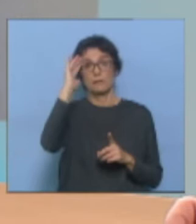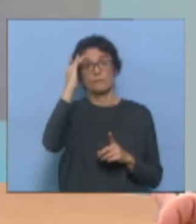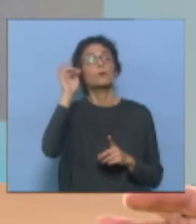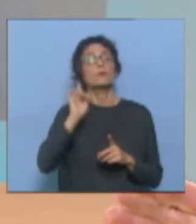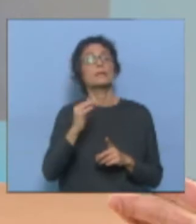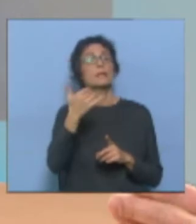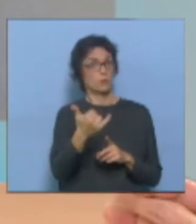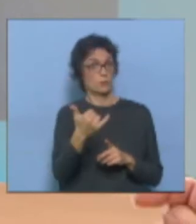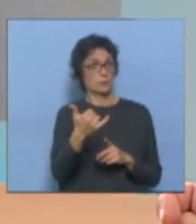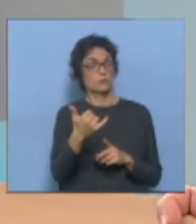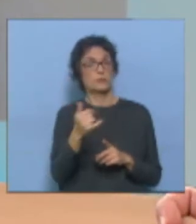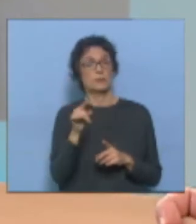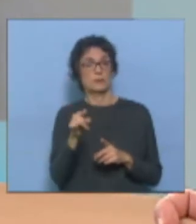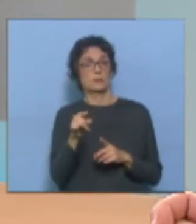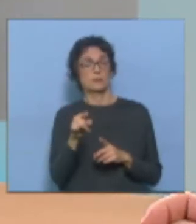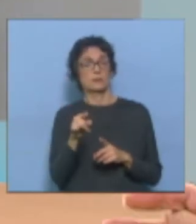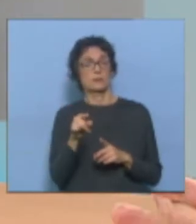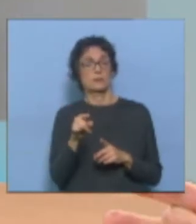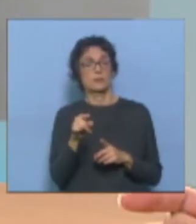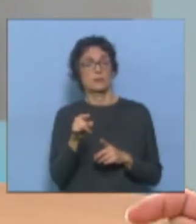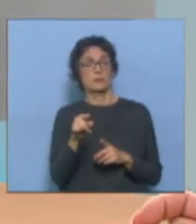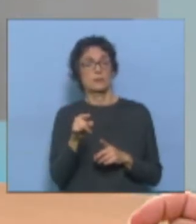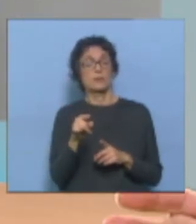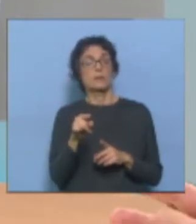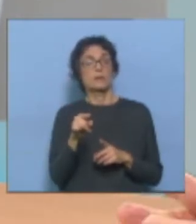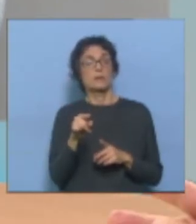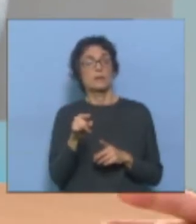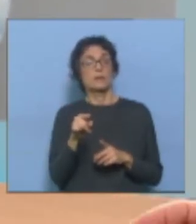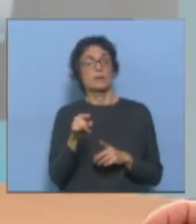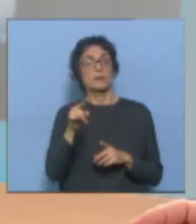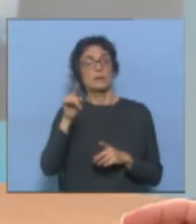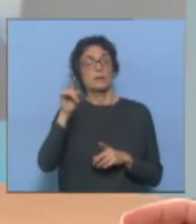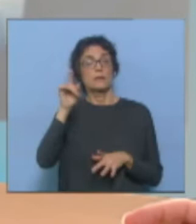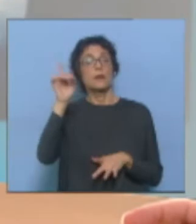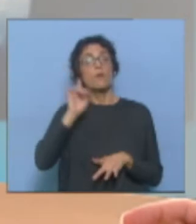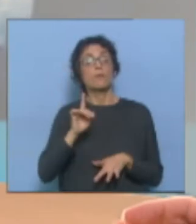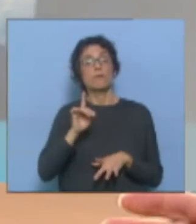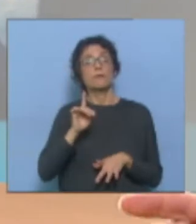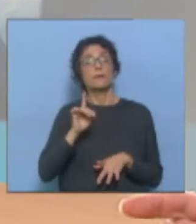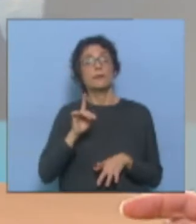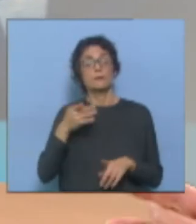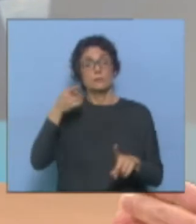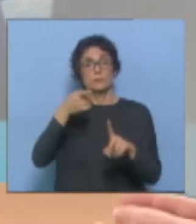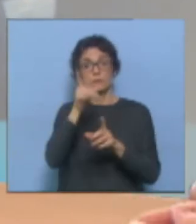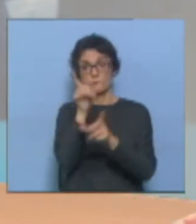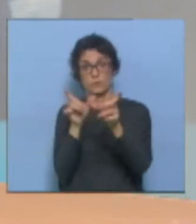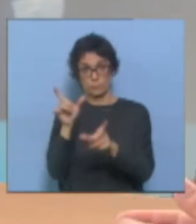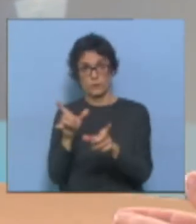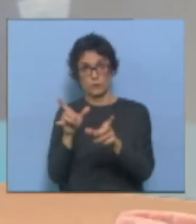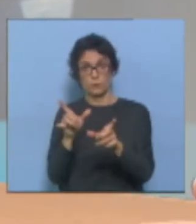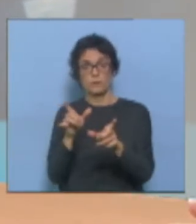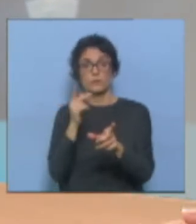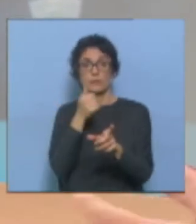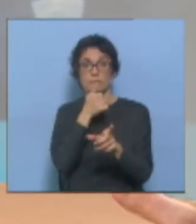precisamente quem opta pela vida consagrada. Com que objetivo no